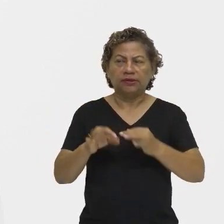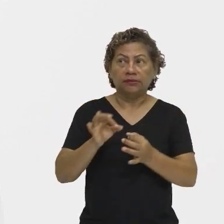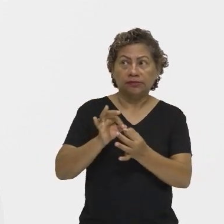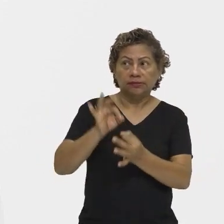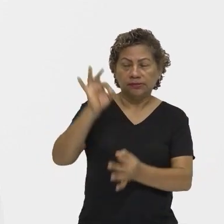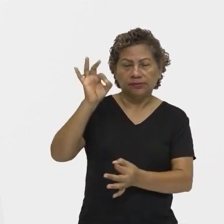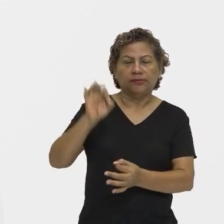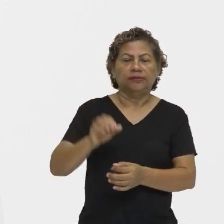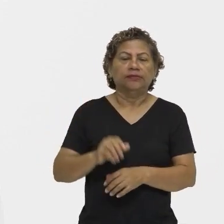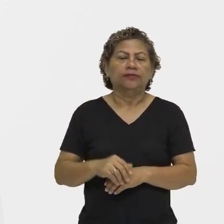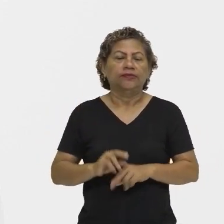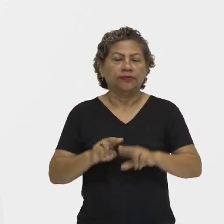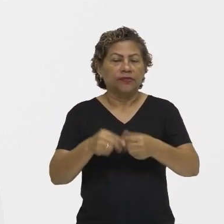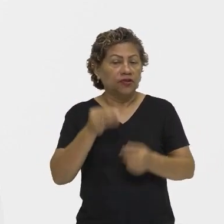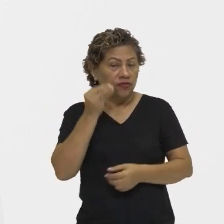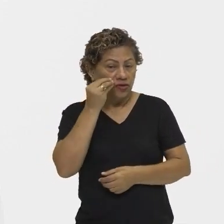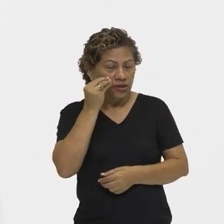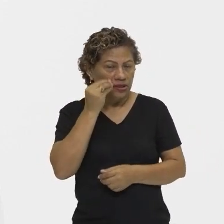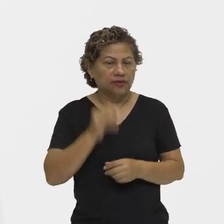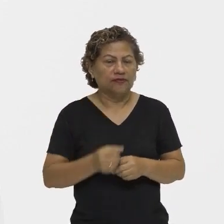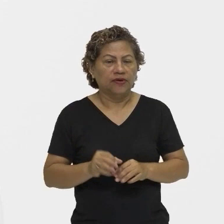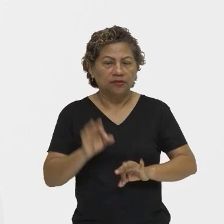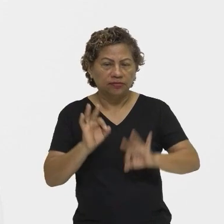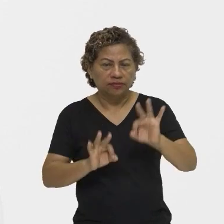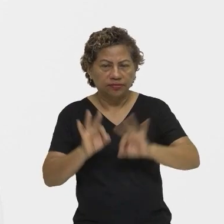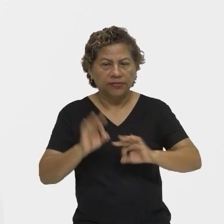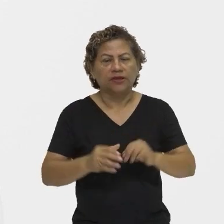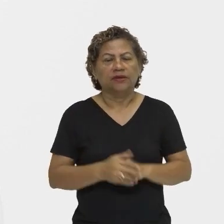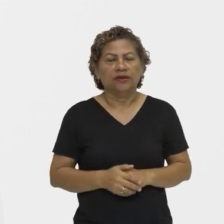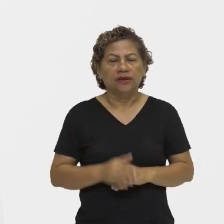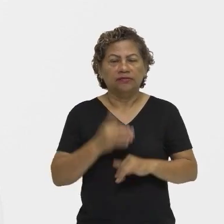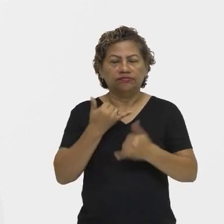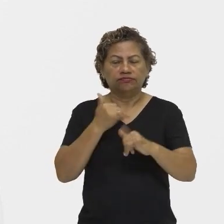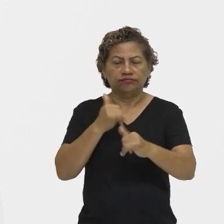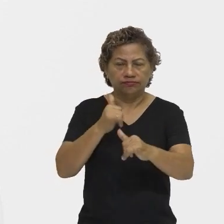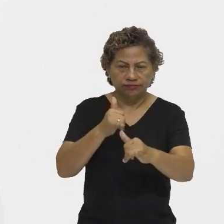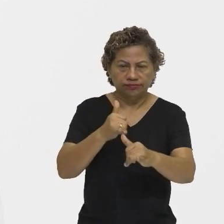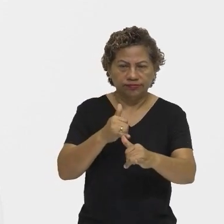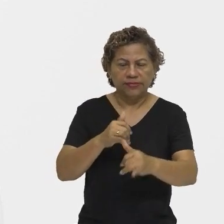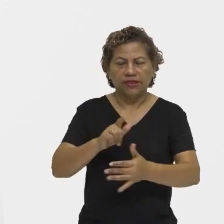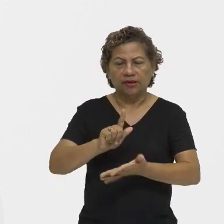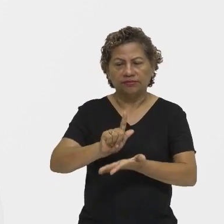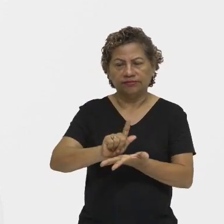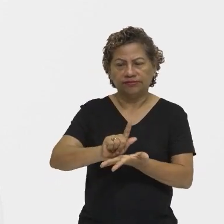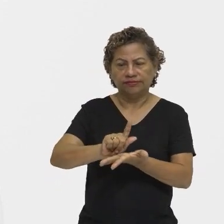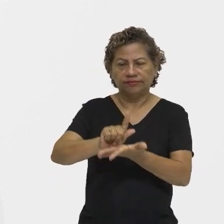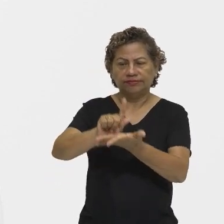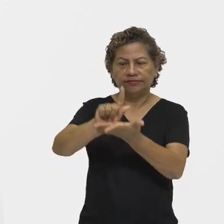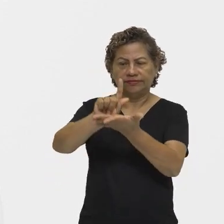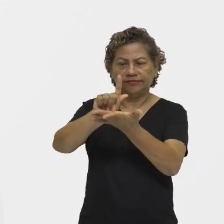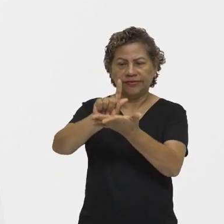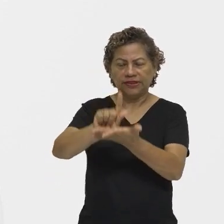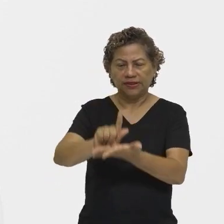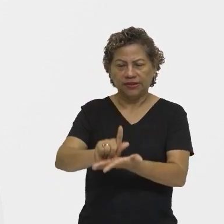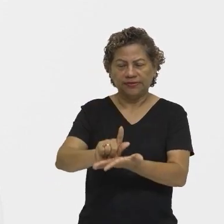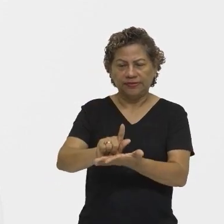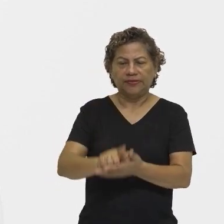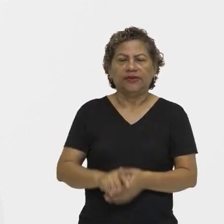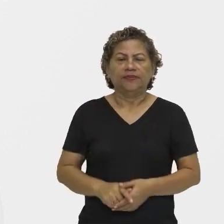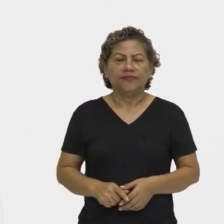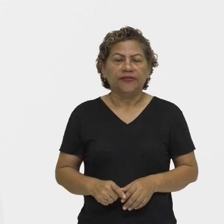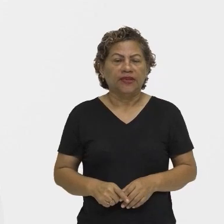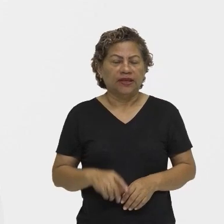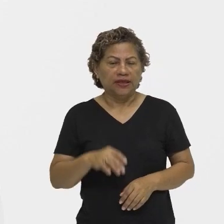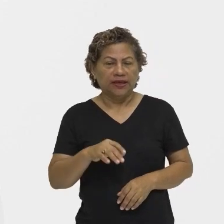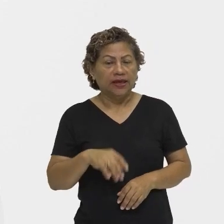está aparecendo aí para você, a energia potencial gravitacional, o EPG, é igual a massa,